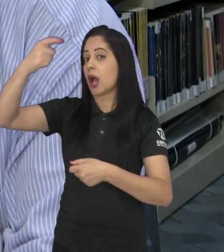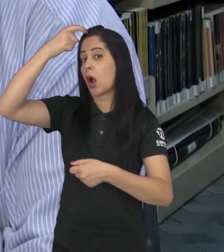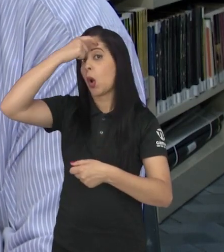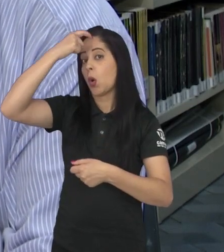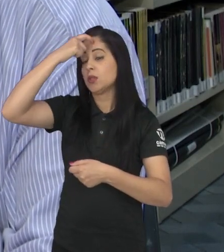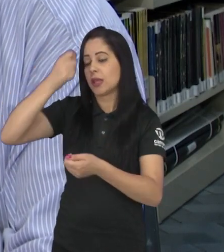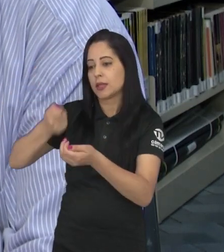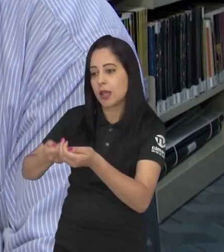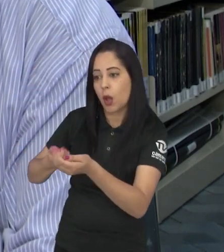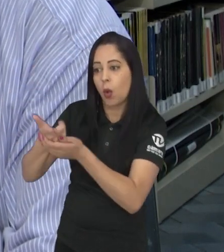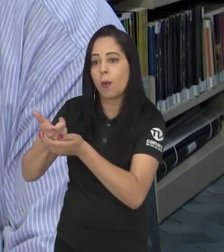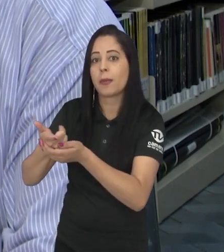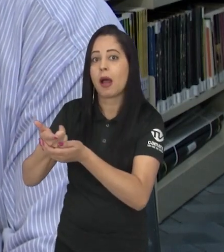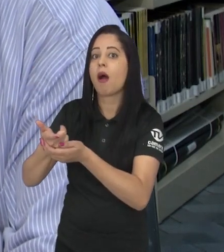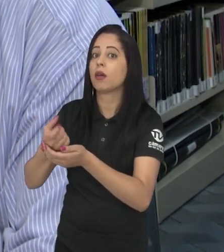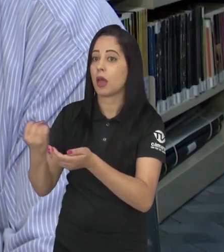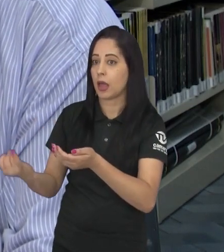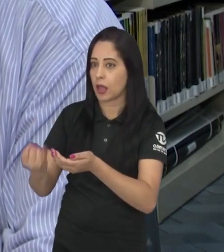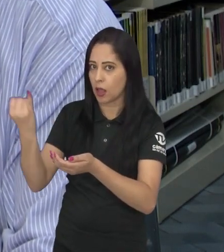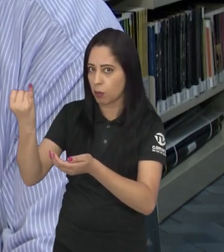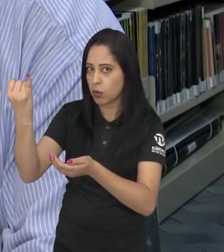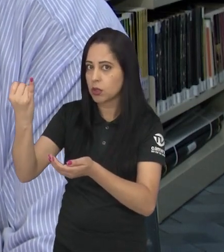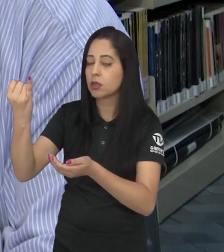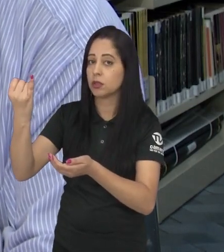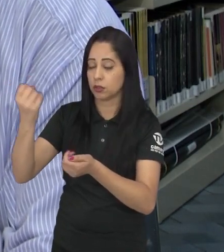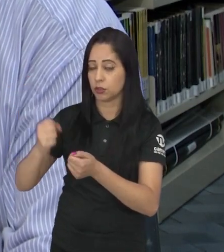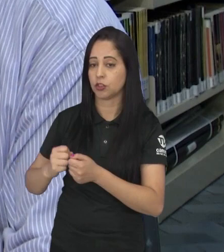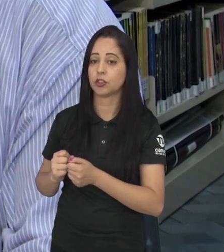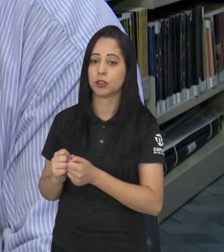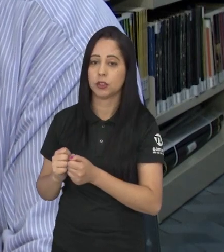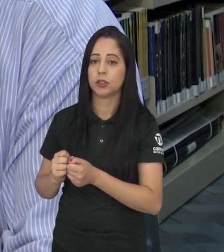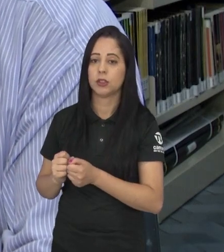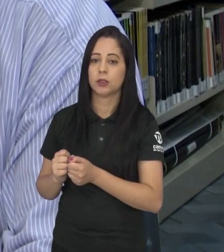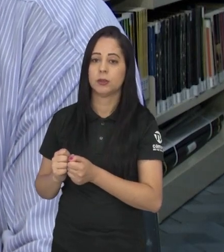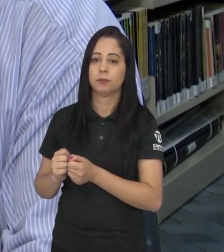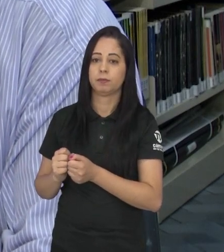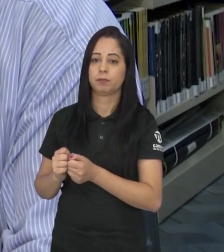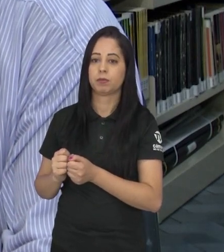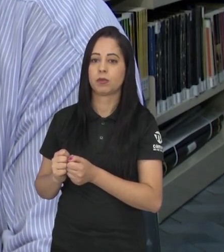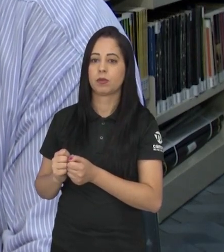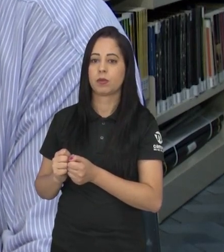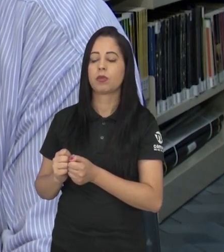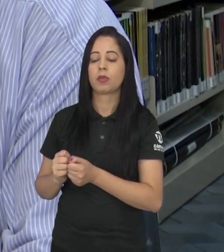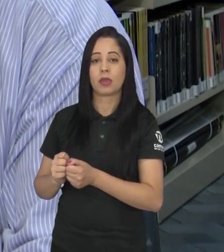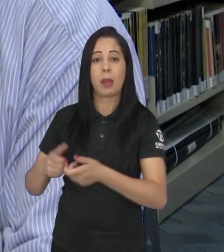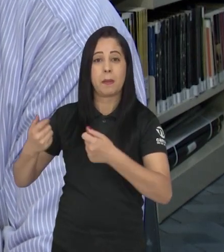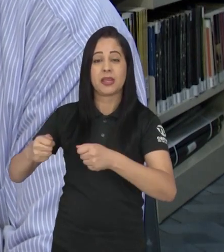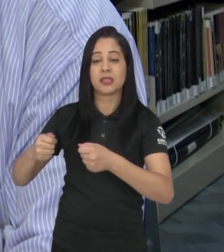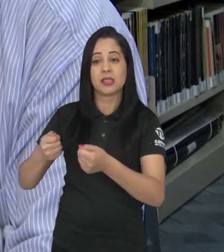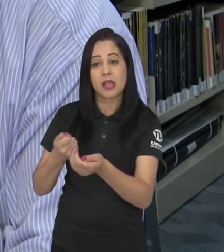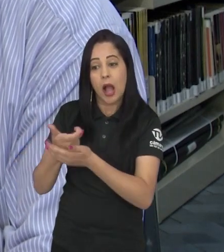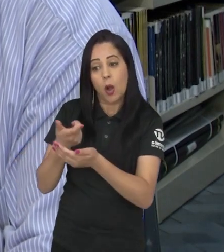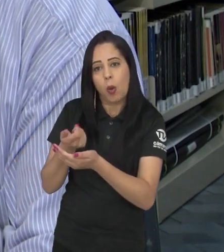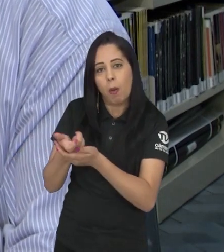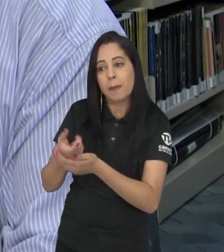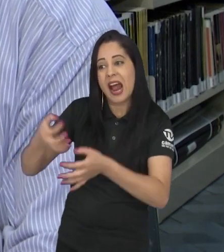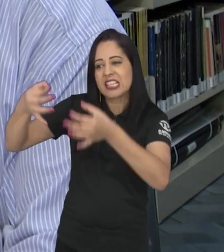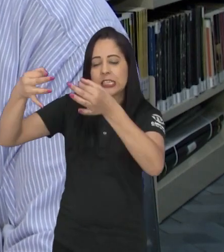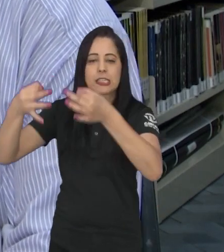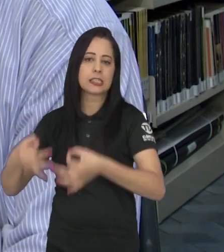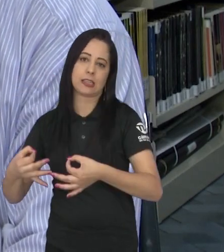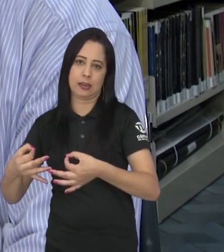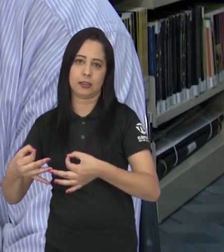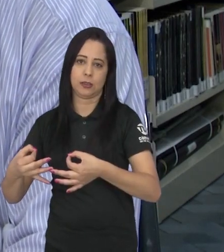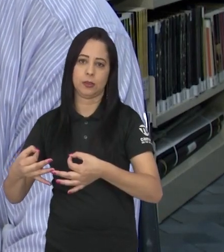aprender que o consumo é importante, mas que os bens materiais, não são eles